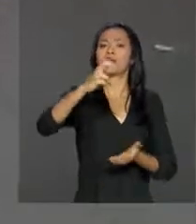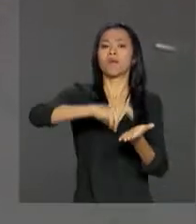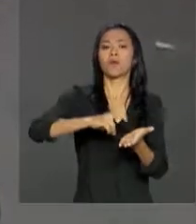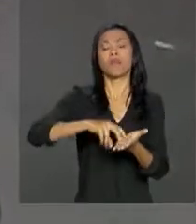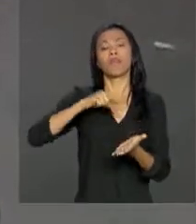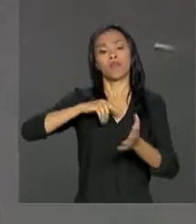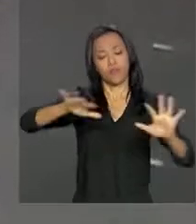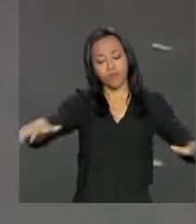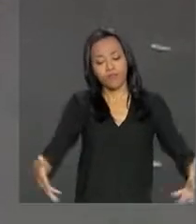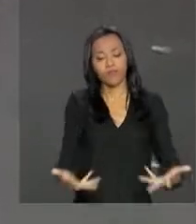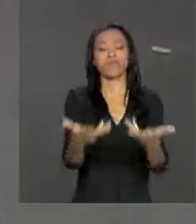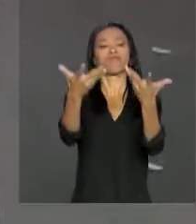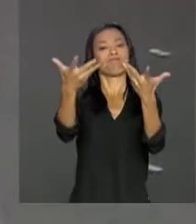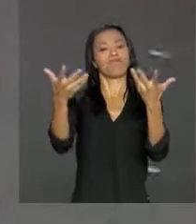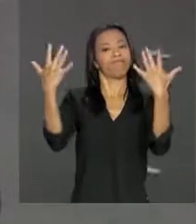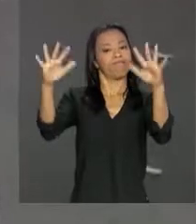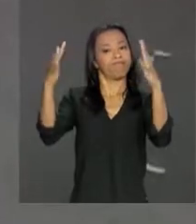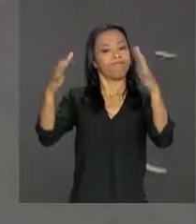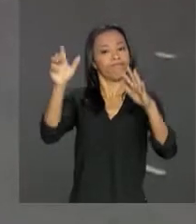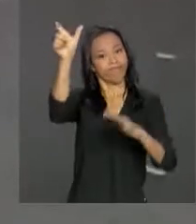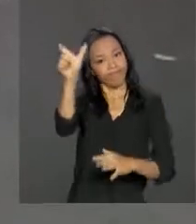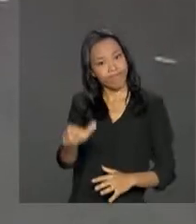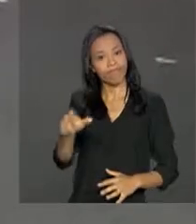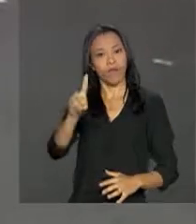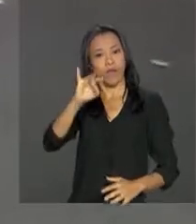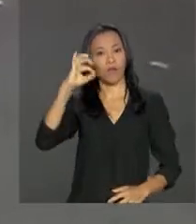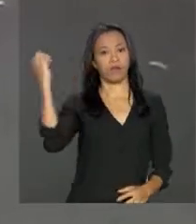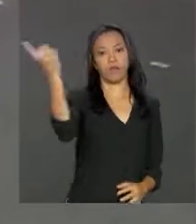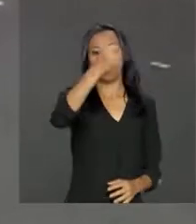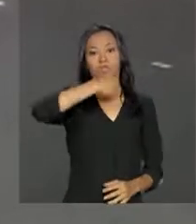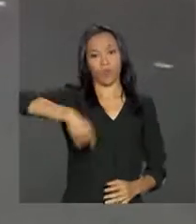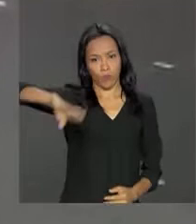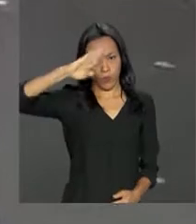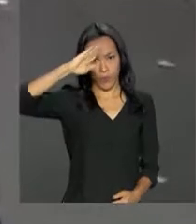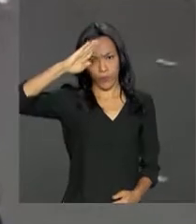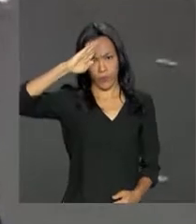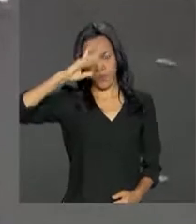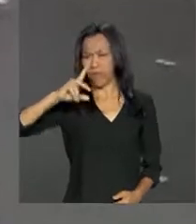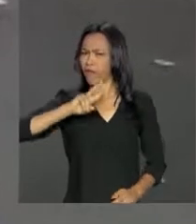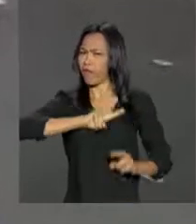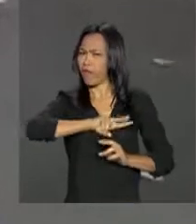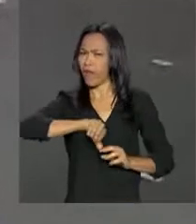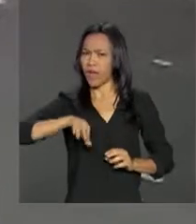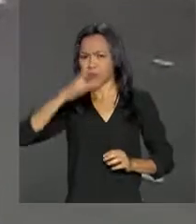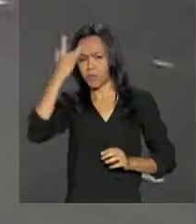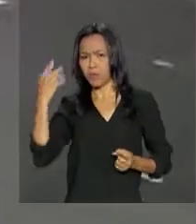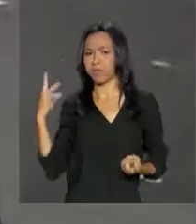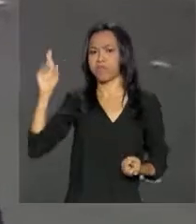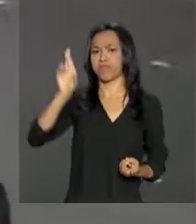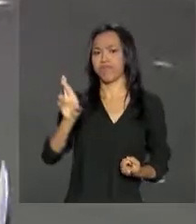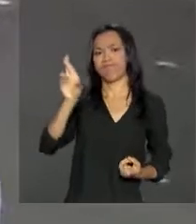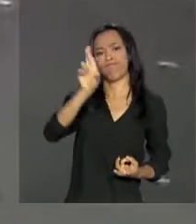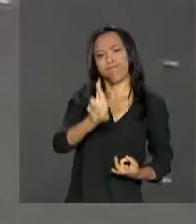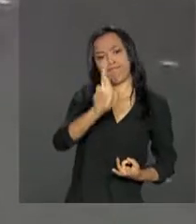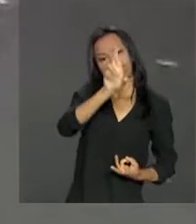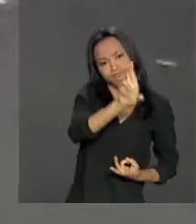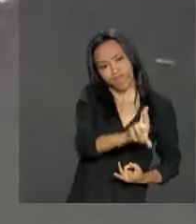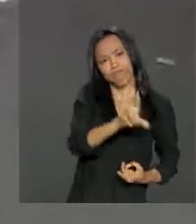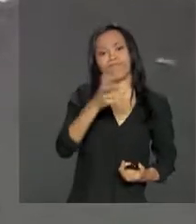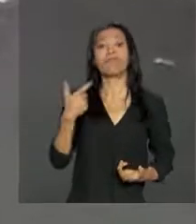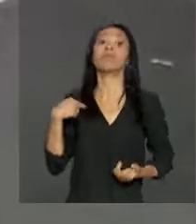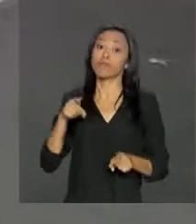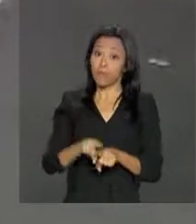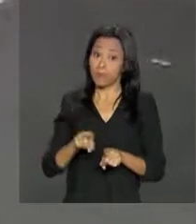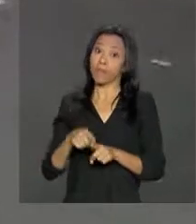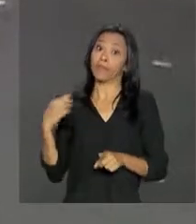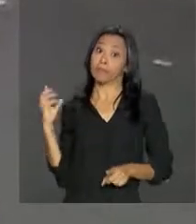em comemoração ao Dia do Soldado. Participam desse evento diversas autoridades civis e militares, dentre elas o